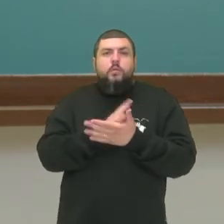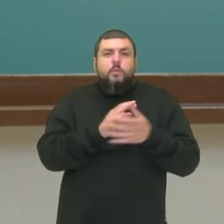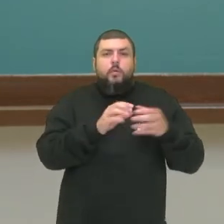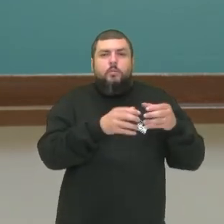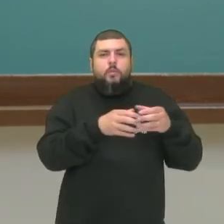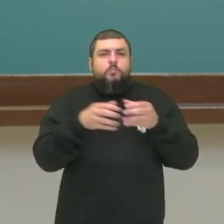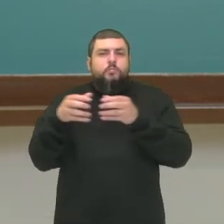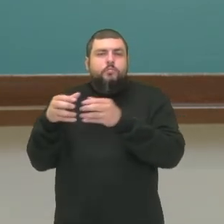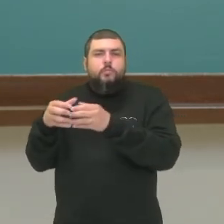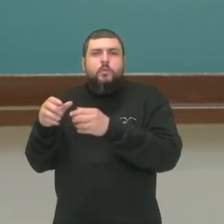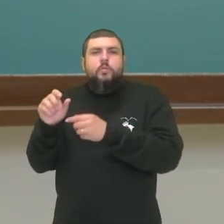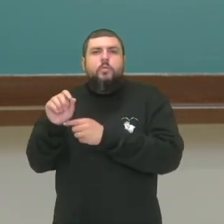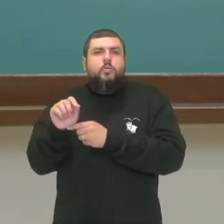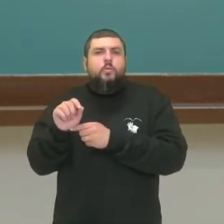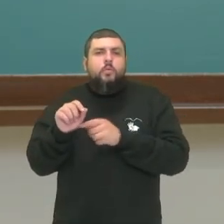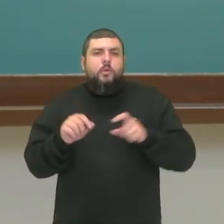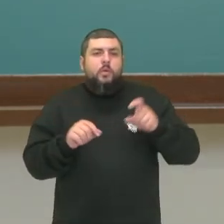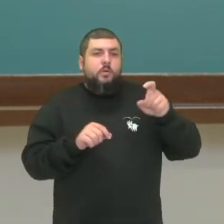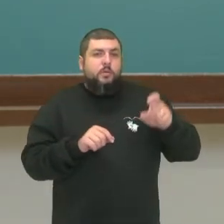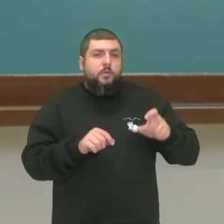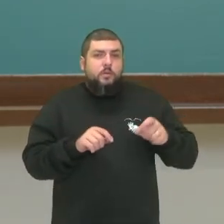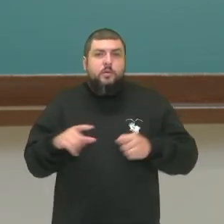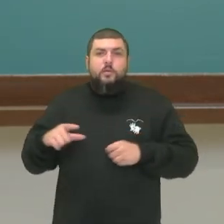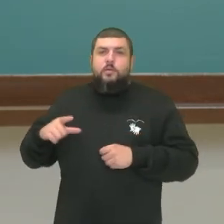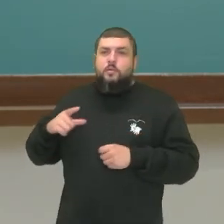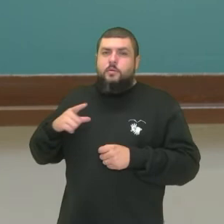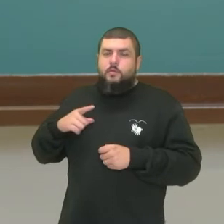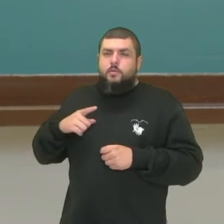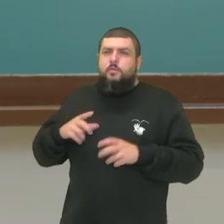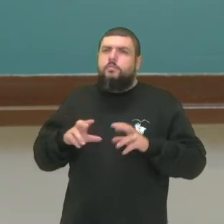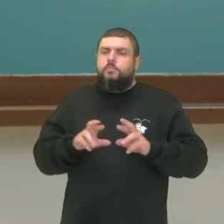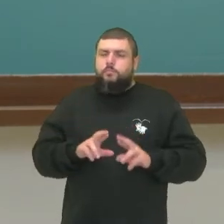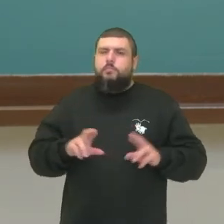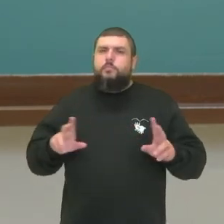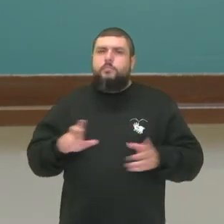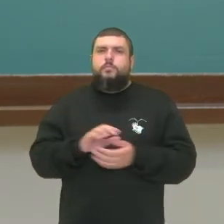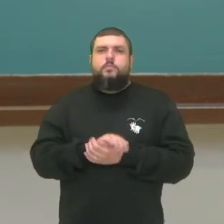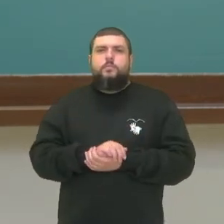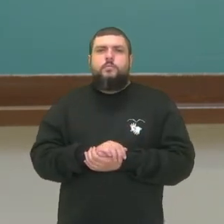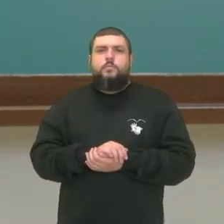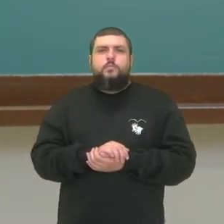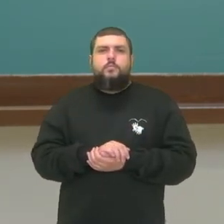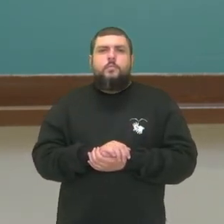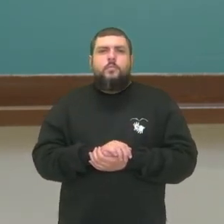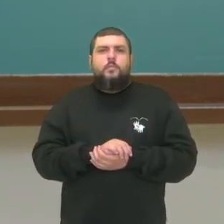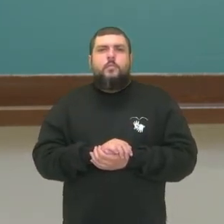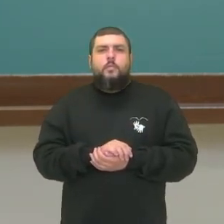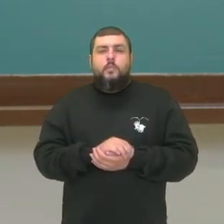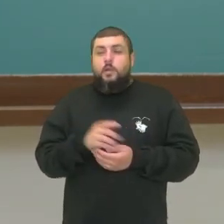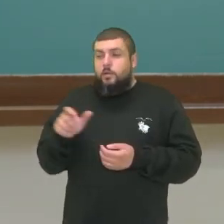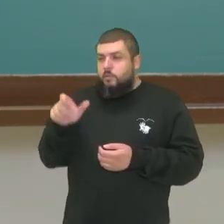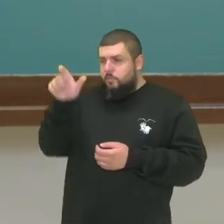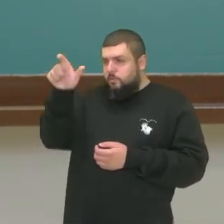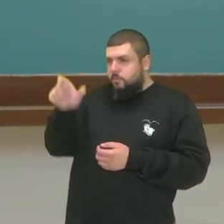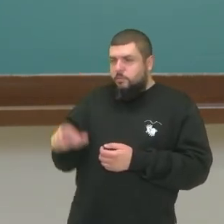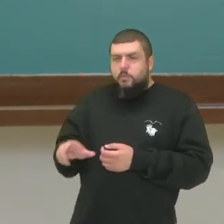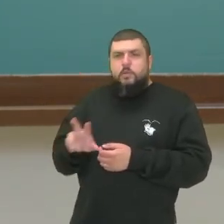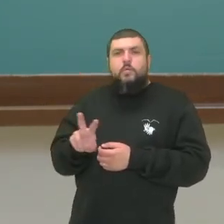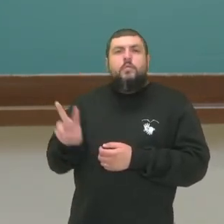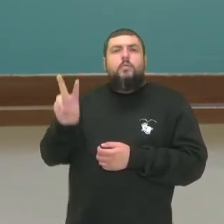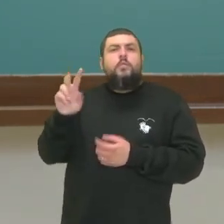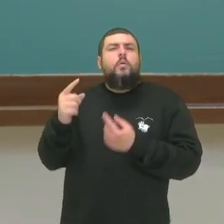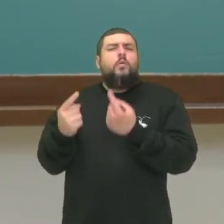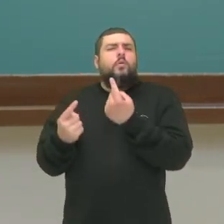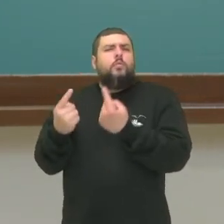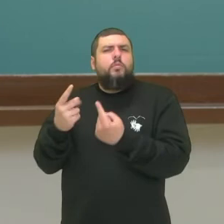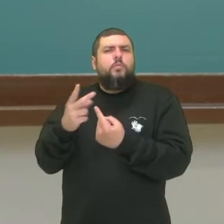diferença entre ser e ter. Então a personagem do conto valoriza o ter ou o ser?